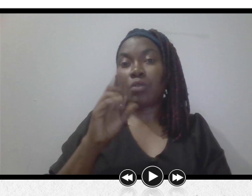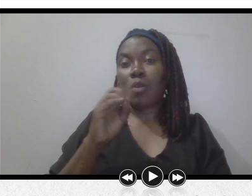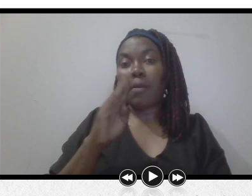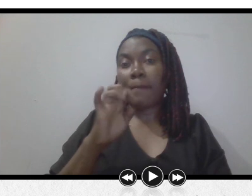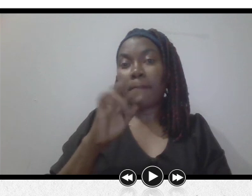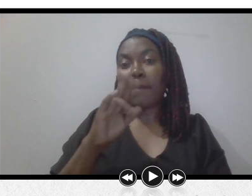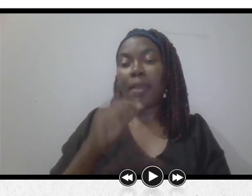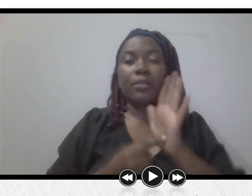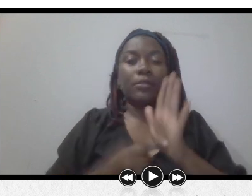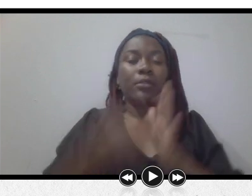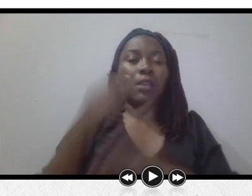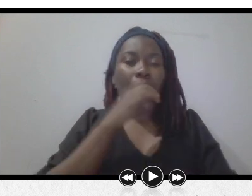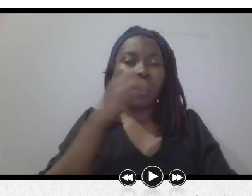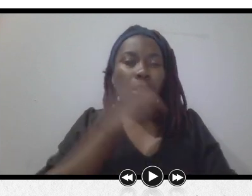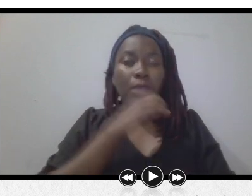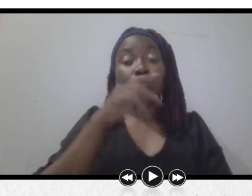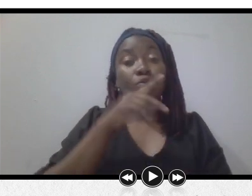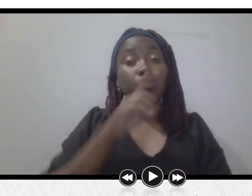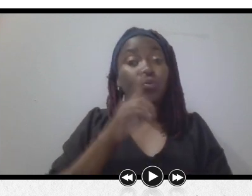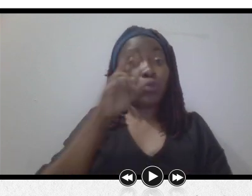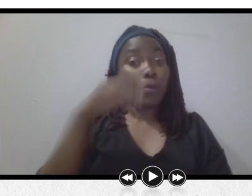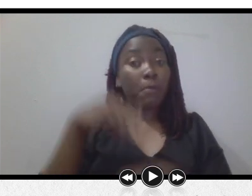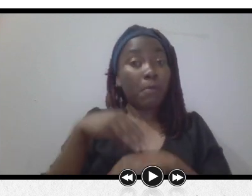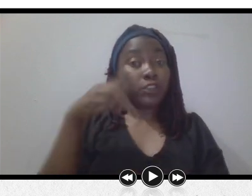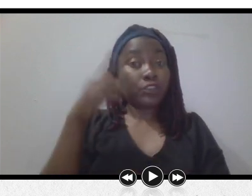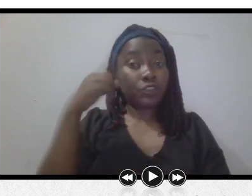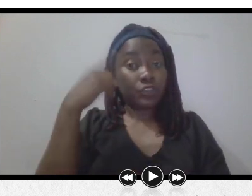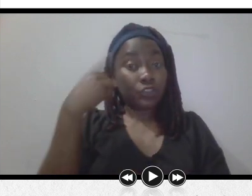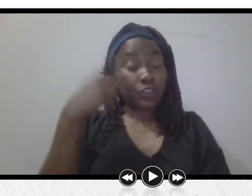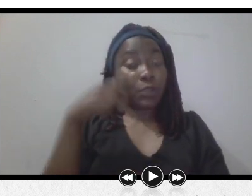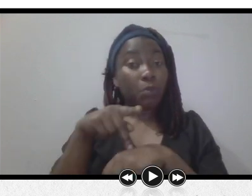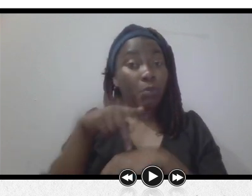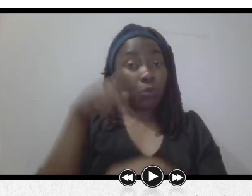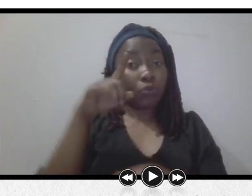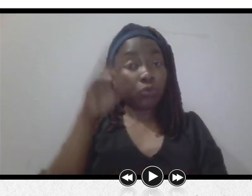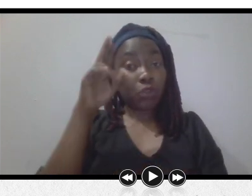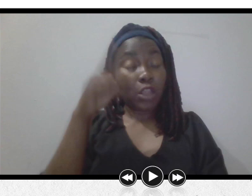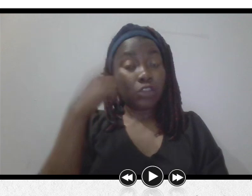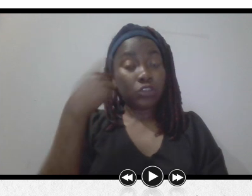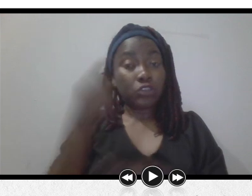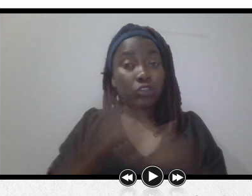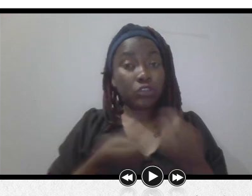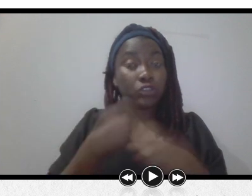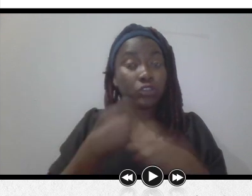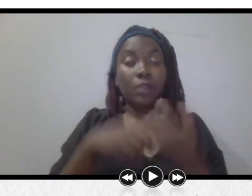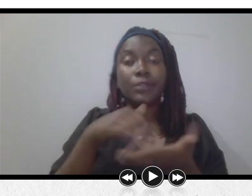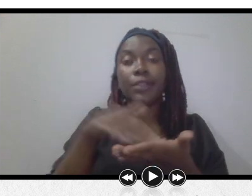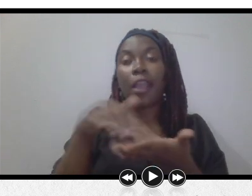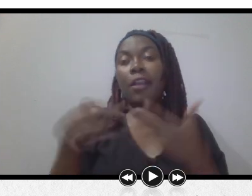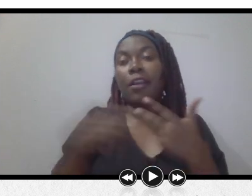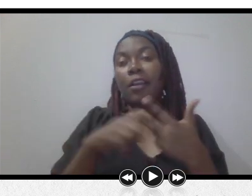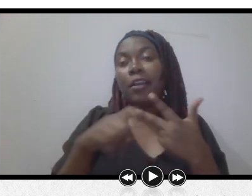brevemente. Sou doutor e mestre em Direito, tenho pós-doutorado em Direito Administrativo, sou secretário executivo da